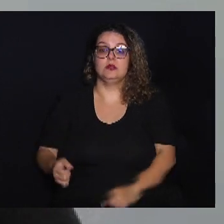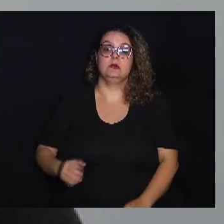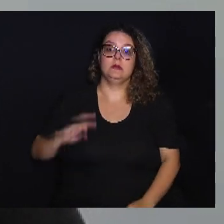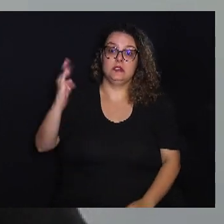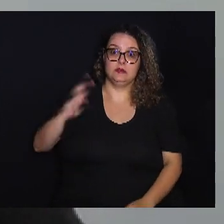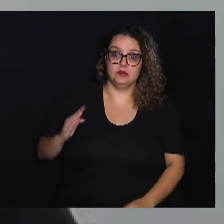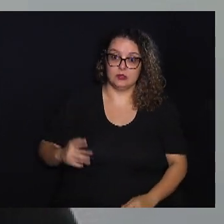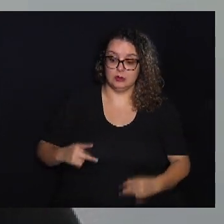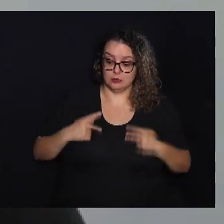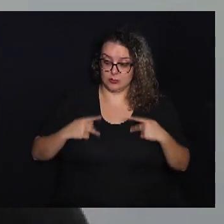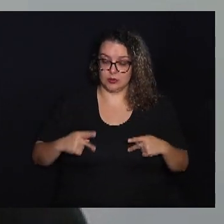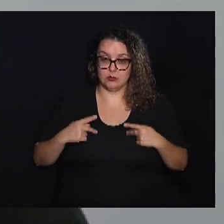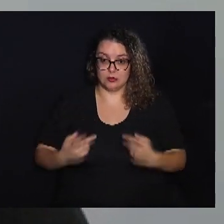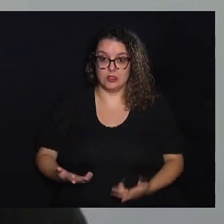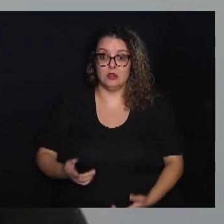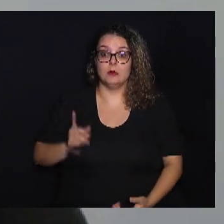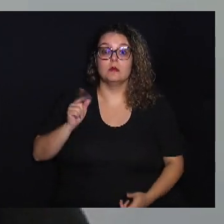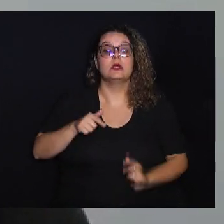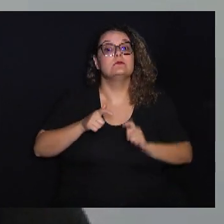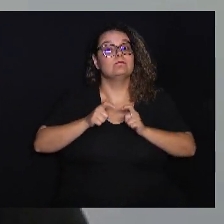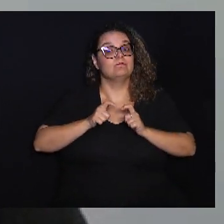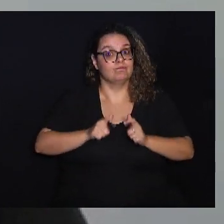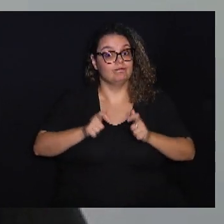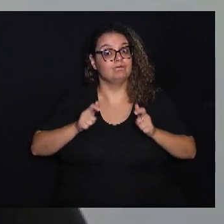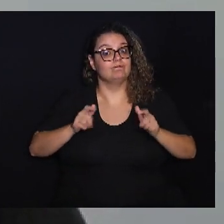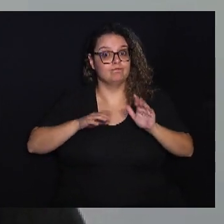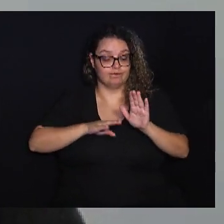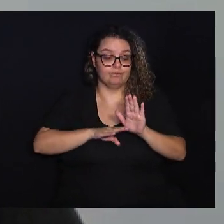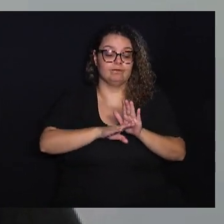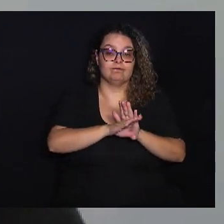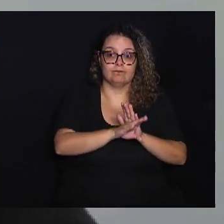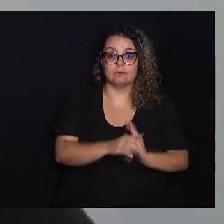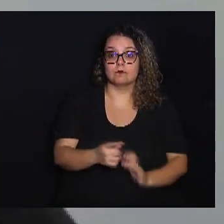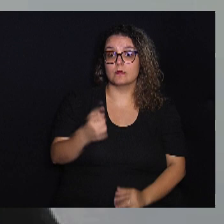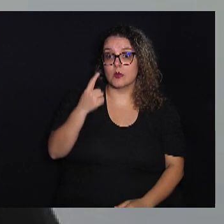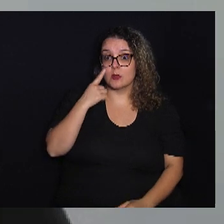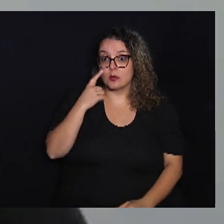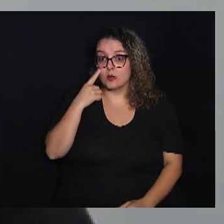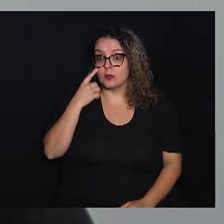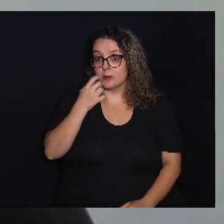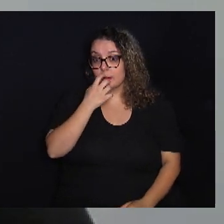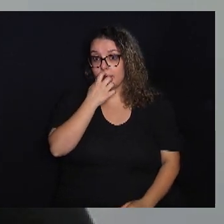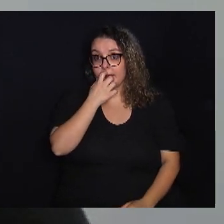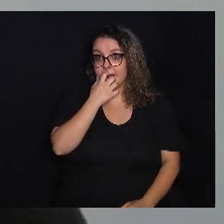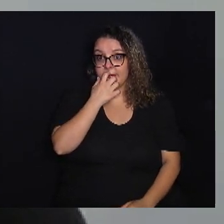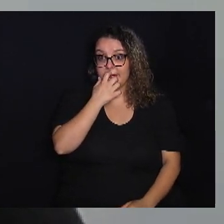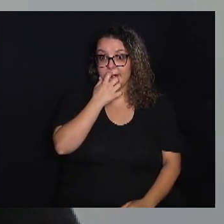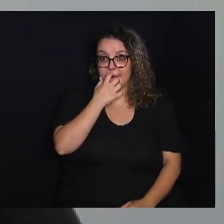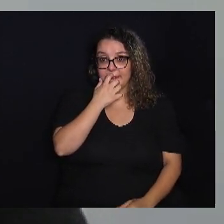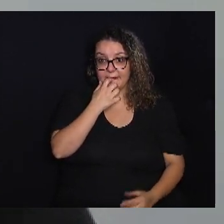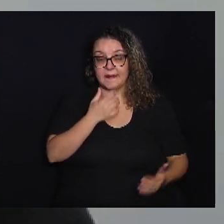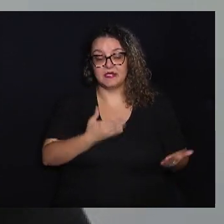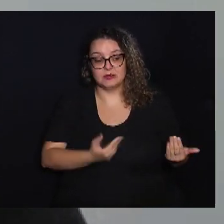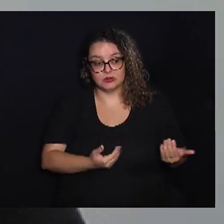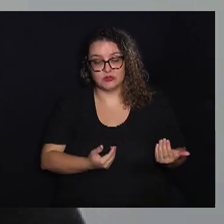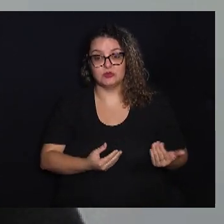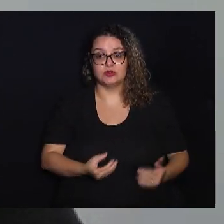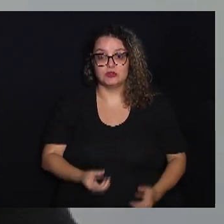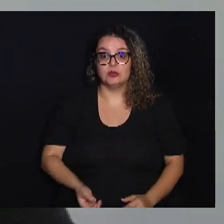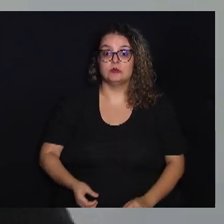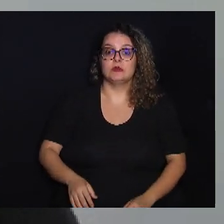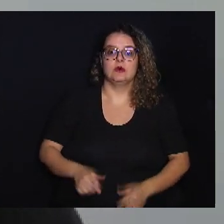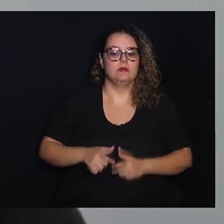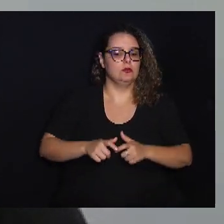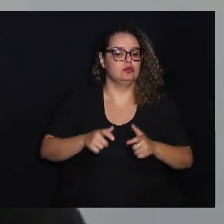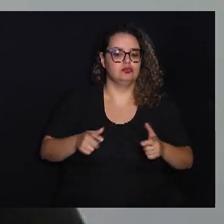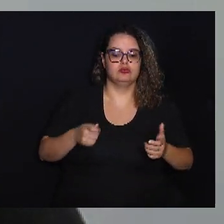vem crescendo, né? Então a gente vê o que os jovens eles estão aumentando o consumo, na sociedade